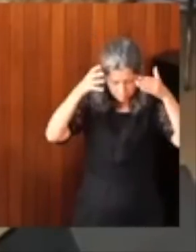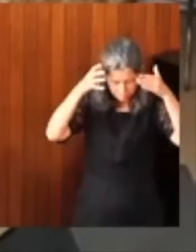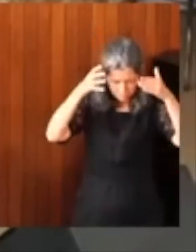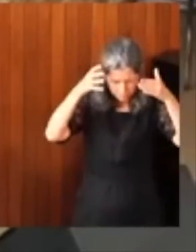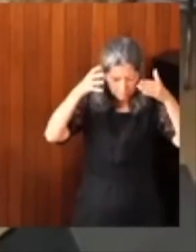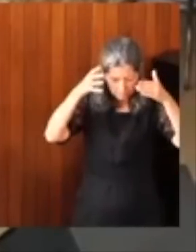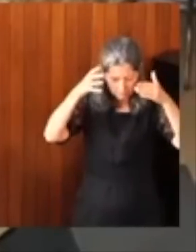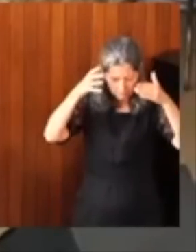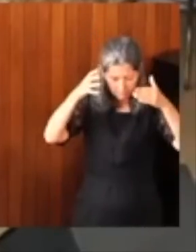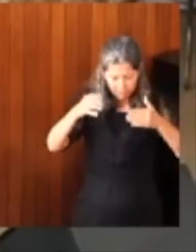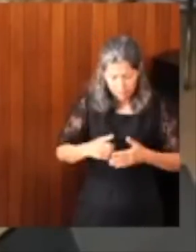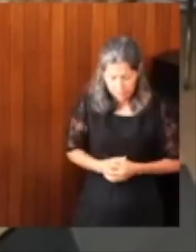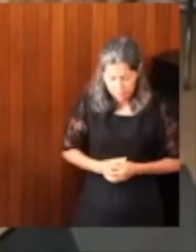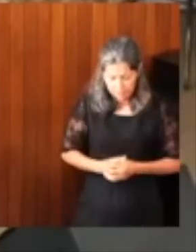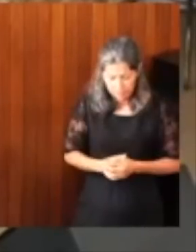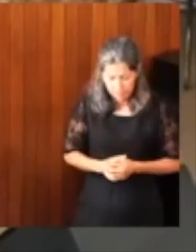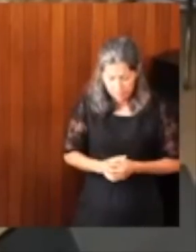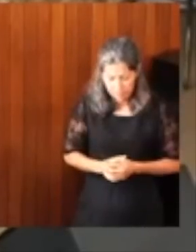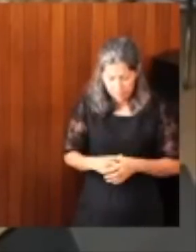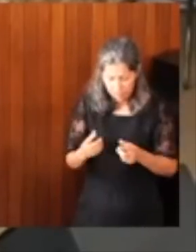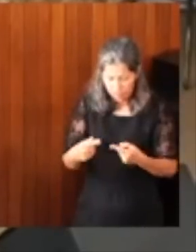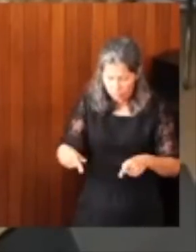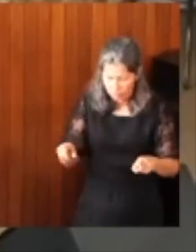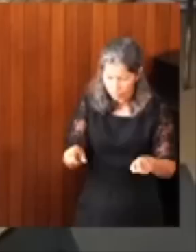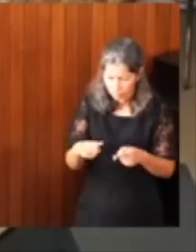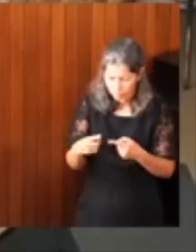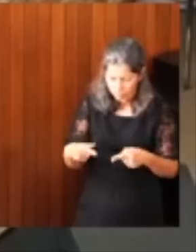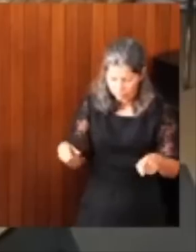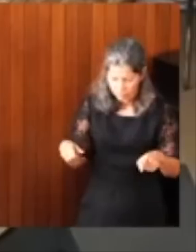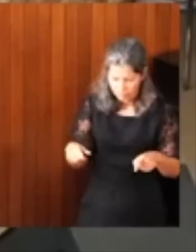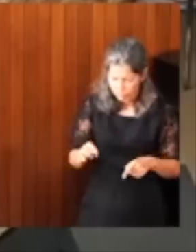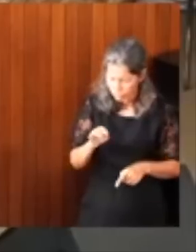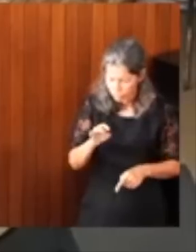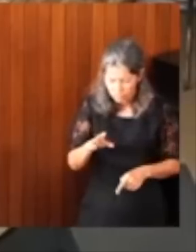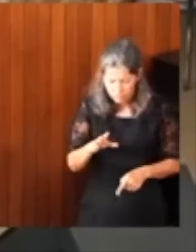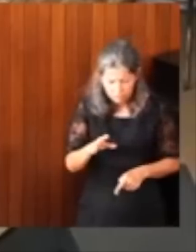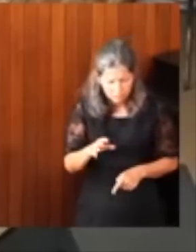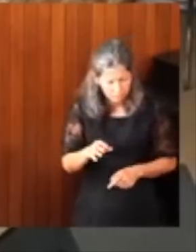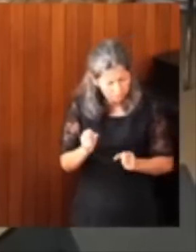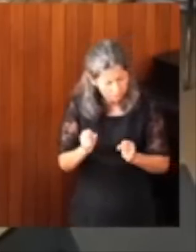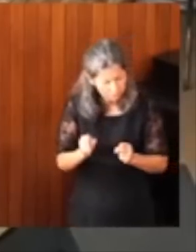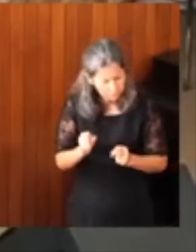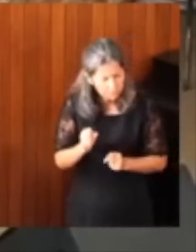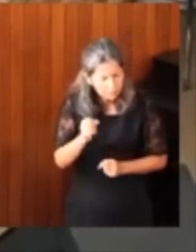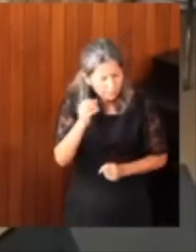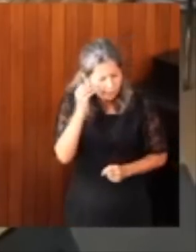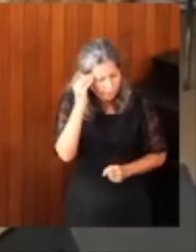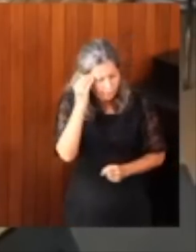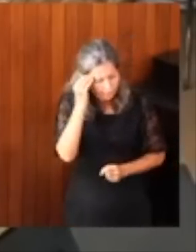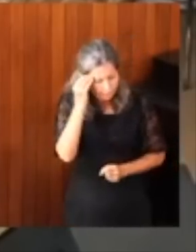os 144 mil que foram comprados da terra. Esses são os que não se macularam com